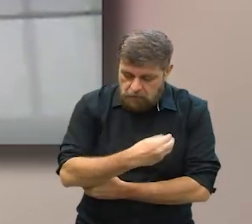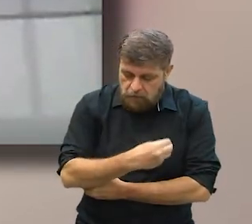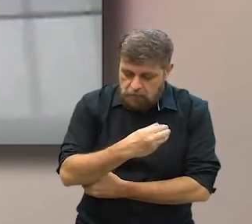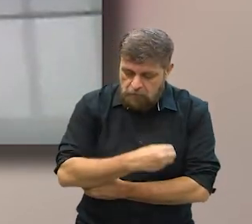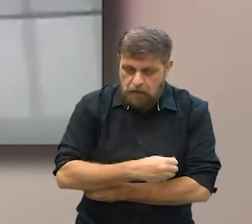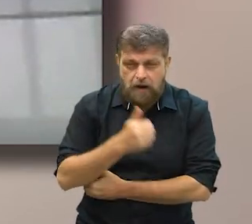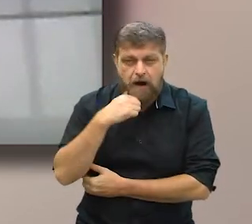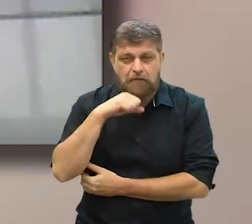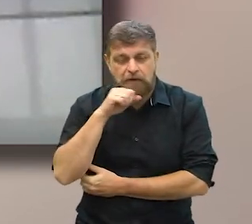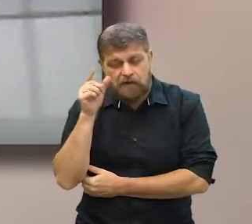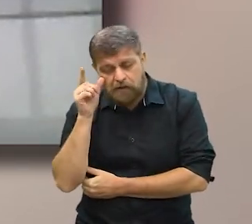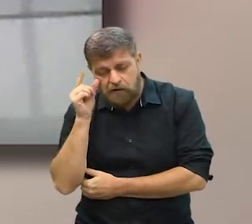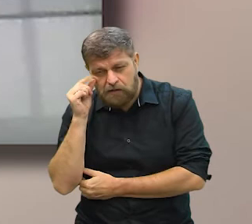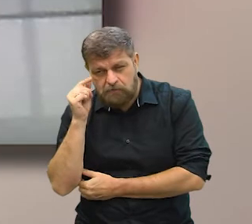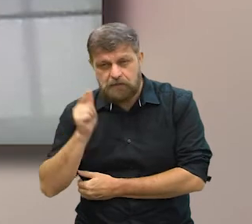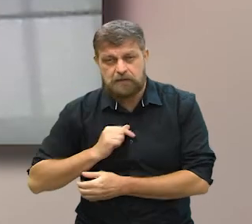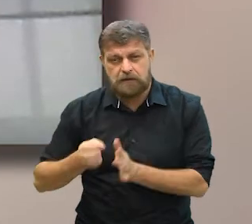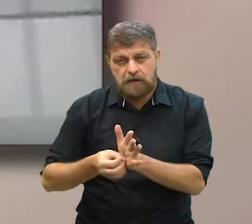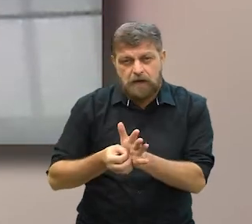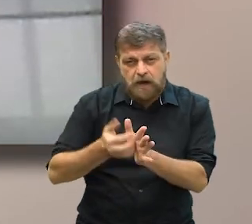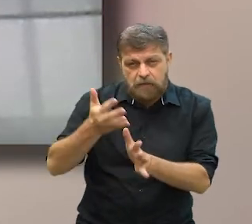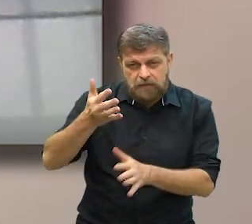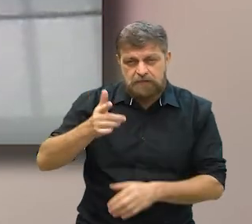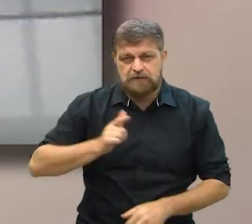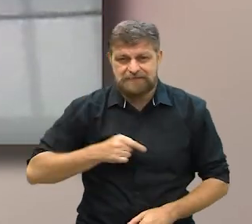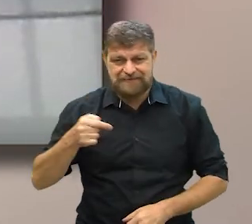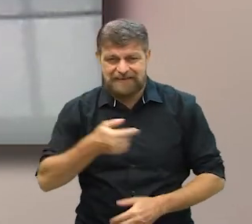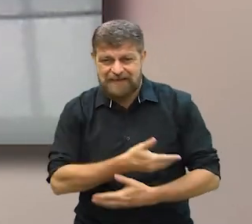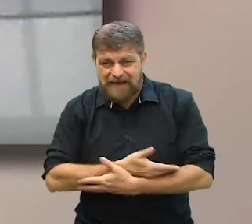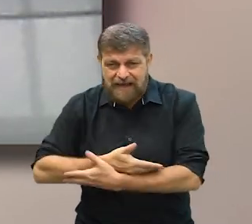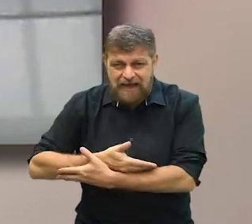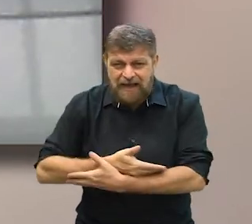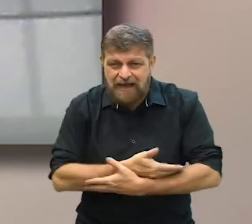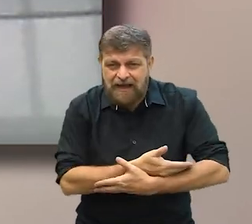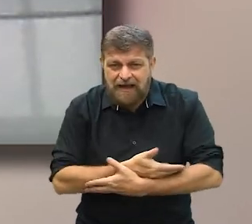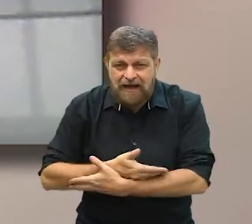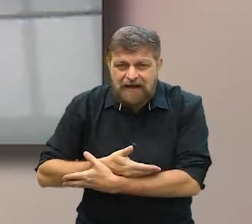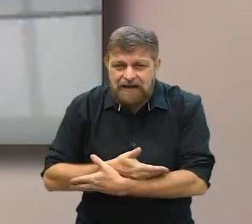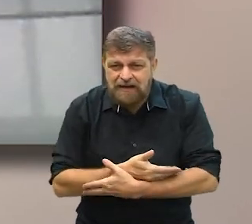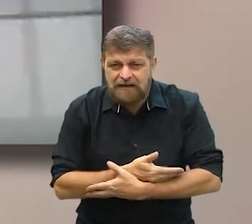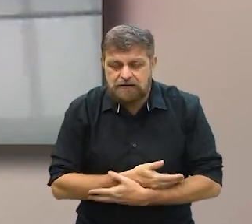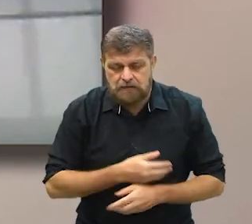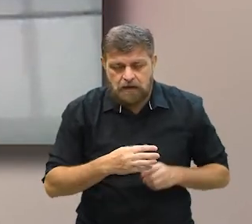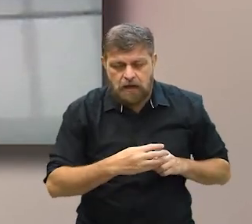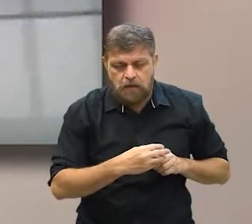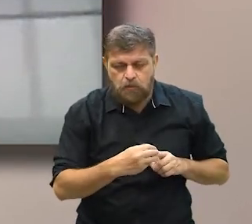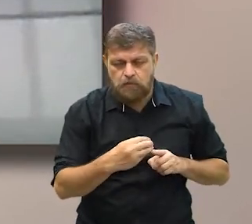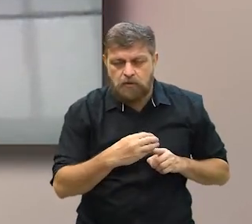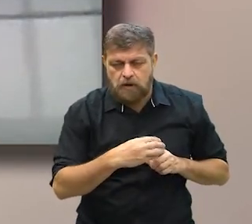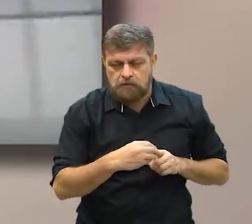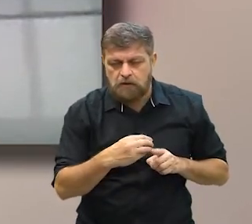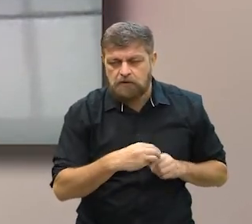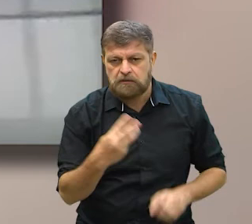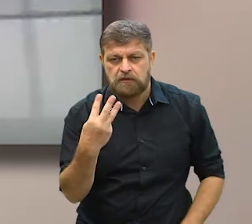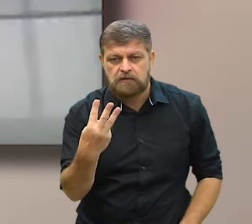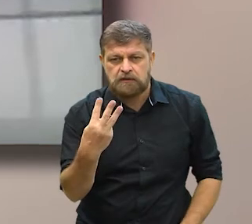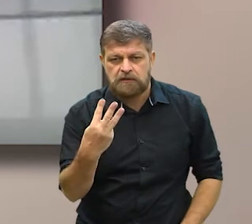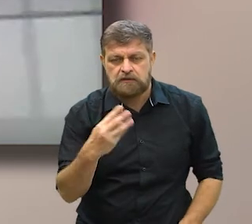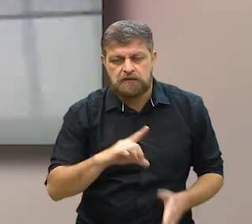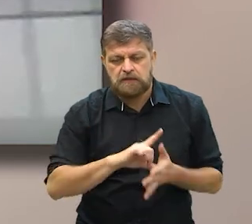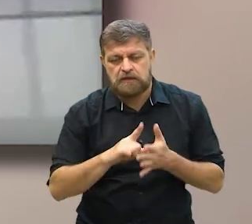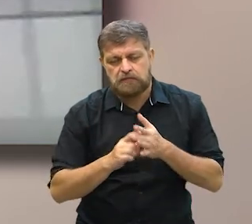Porque acordar 2, 3 vezes por noite para amamentar, né? E muitas vezes as mães me contam que o